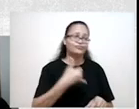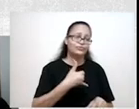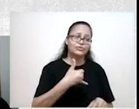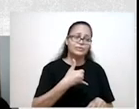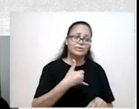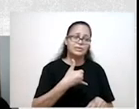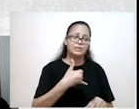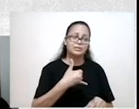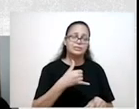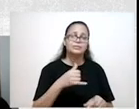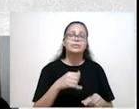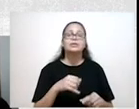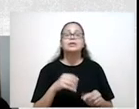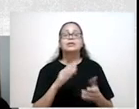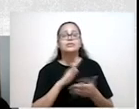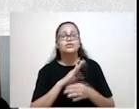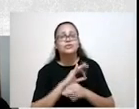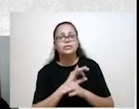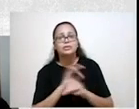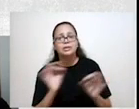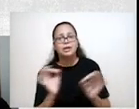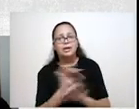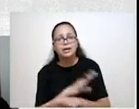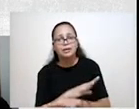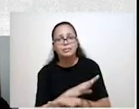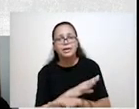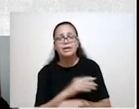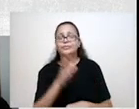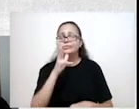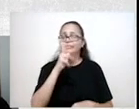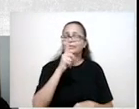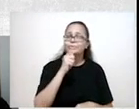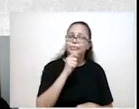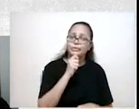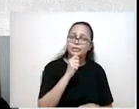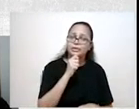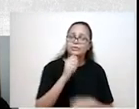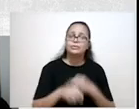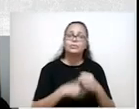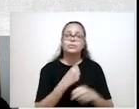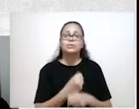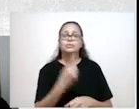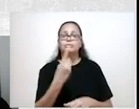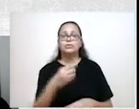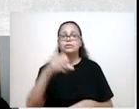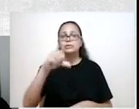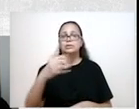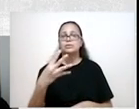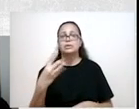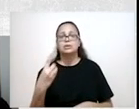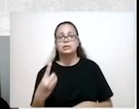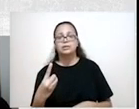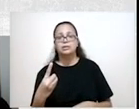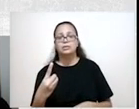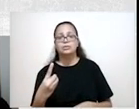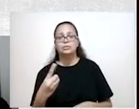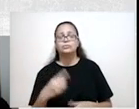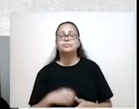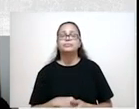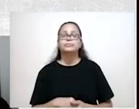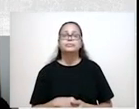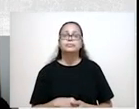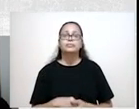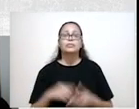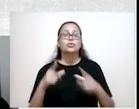acabado, demoraram para organizar a reação. Em dezembro de 1941, a gente também tem que destacar que